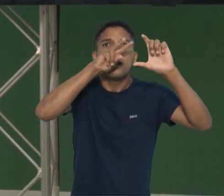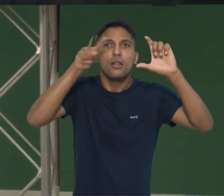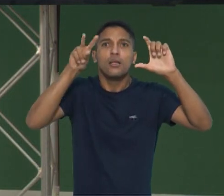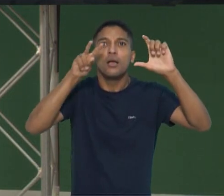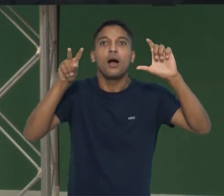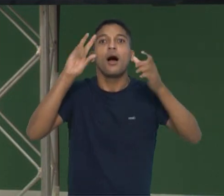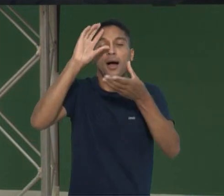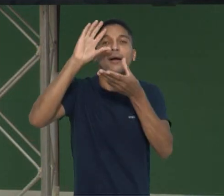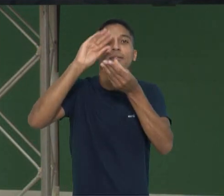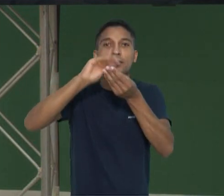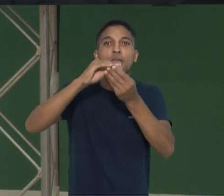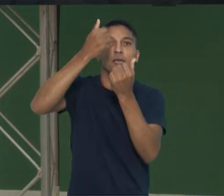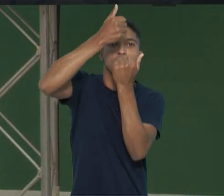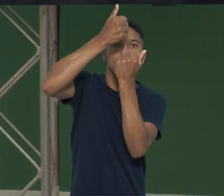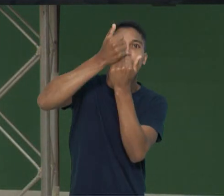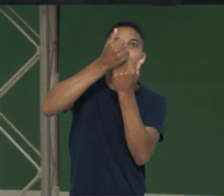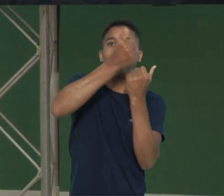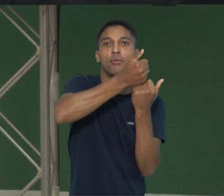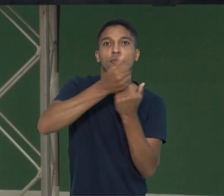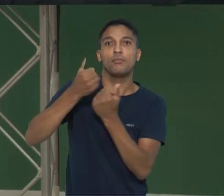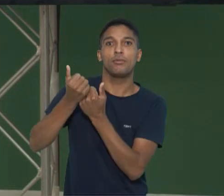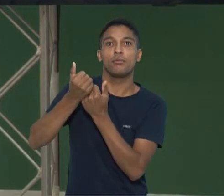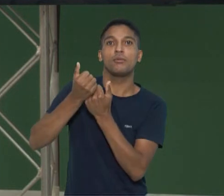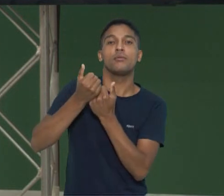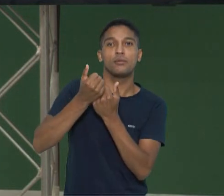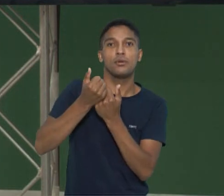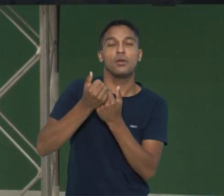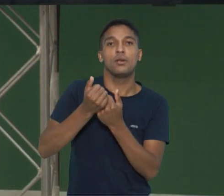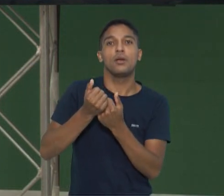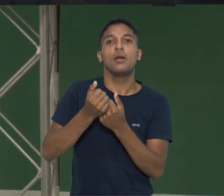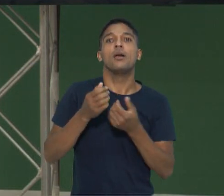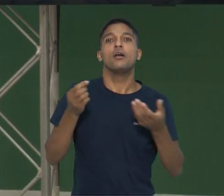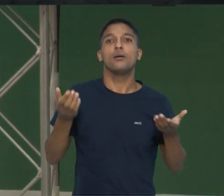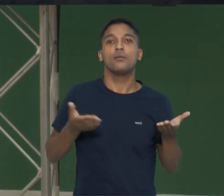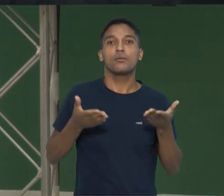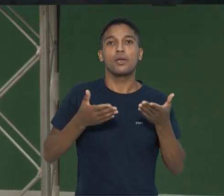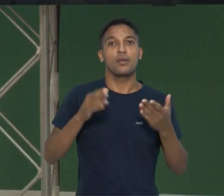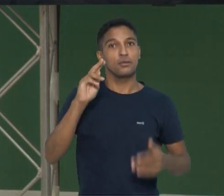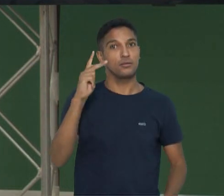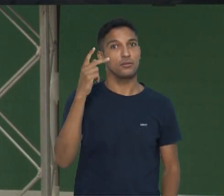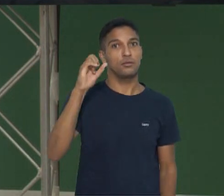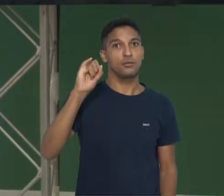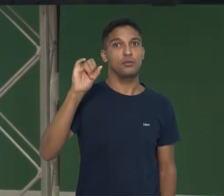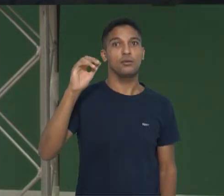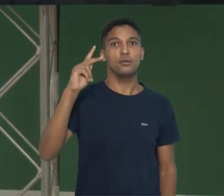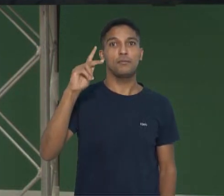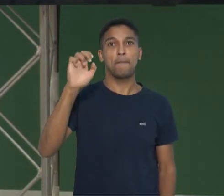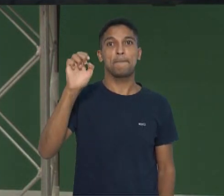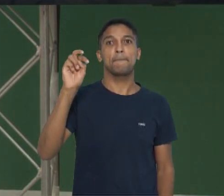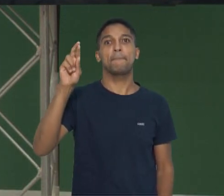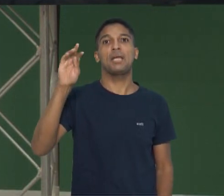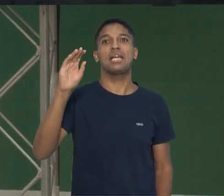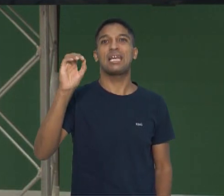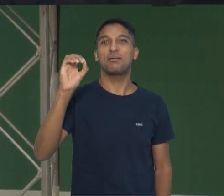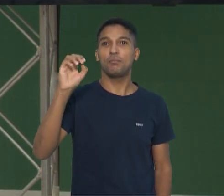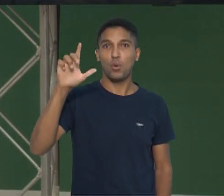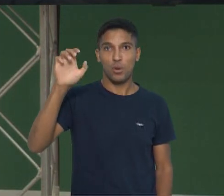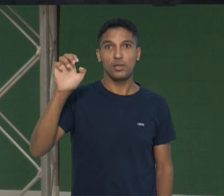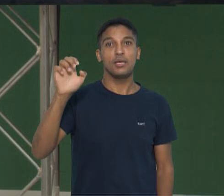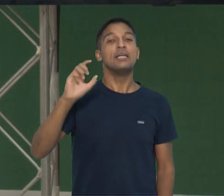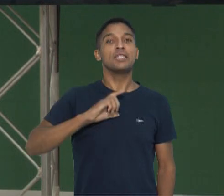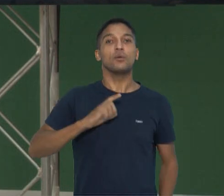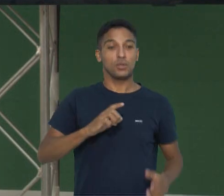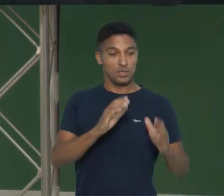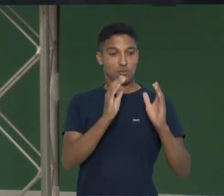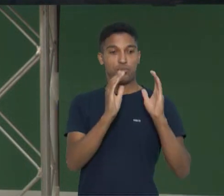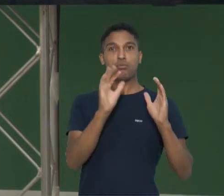e que representa todos os elementos que nós trabalhamos até agora com hipérboles que têm os focos sobre o eixo x ou sobre